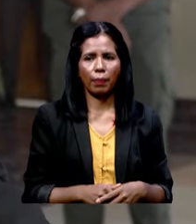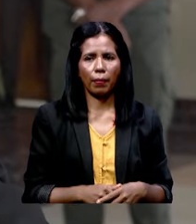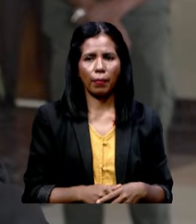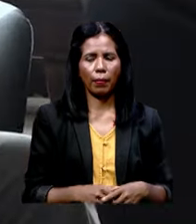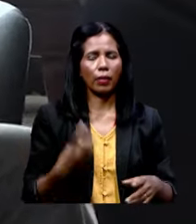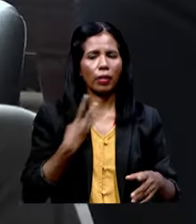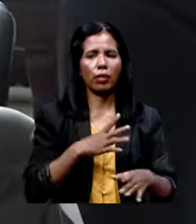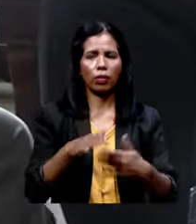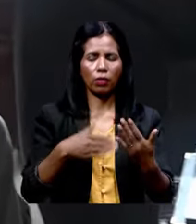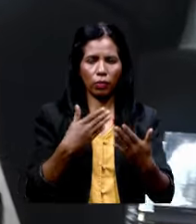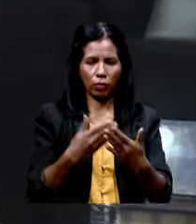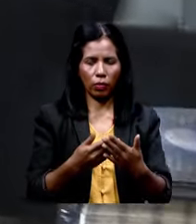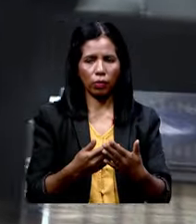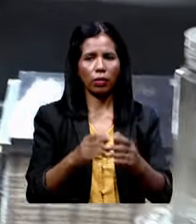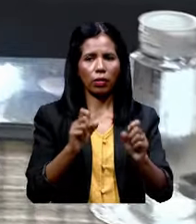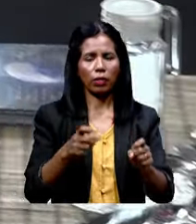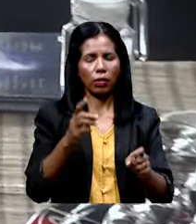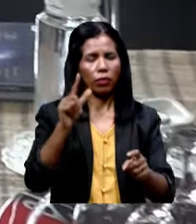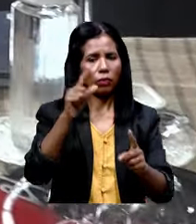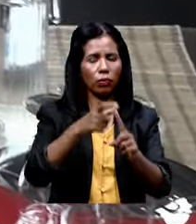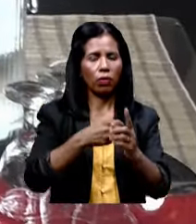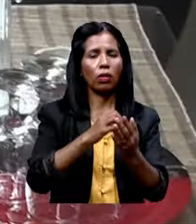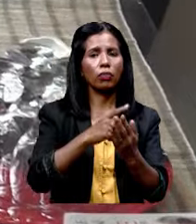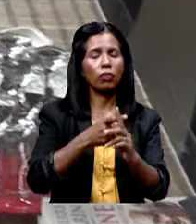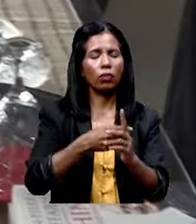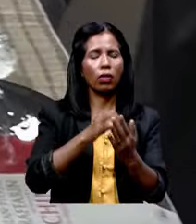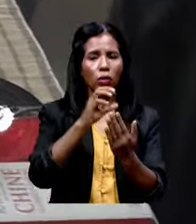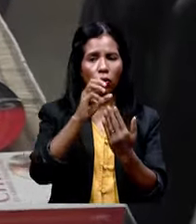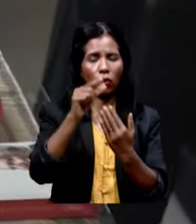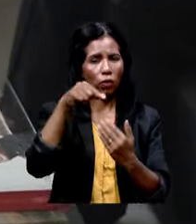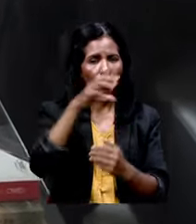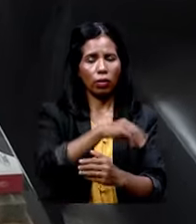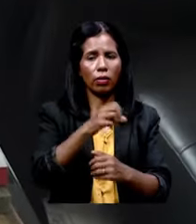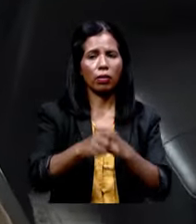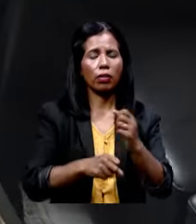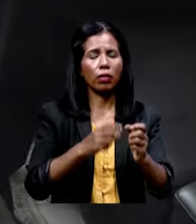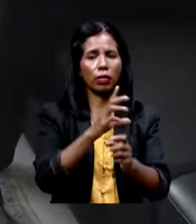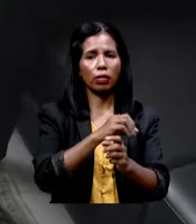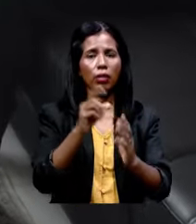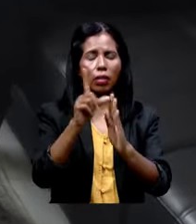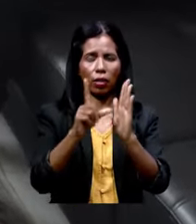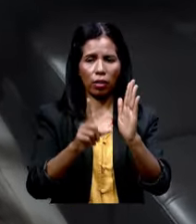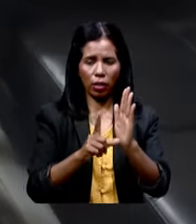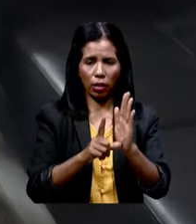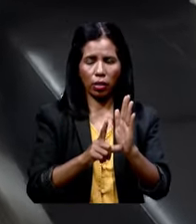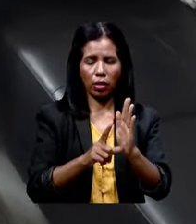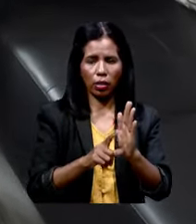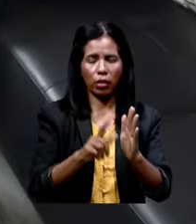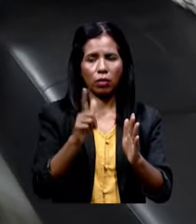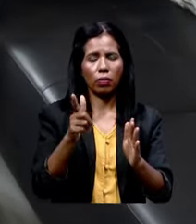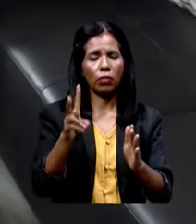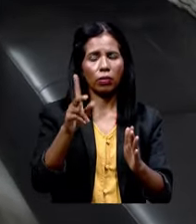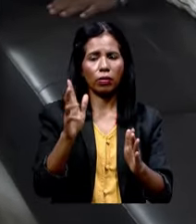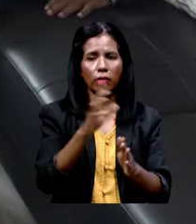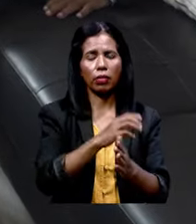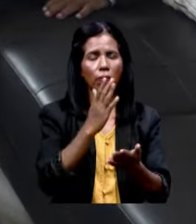duro. E a fula novembro tinha encontrado o governo a sair resolução o número 45 para reunir o recentolo, que suspende a atividade de arte marcial